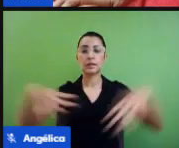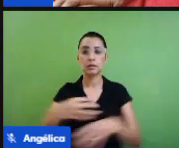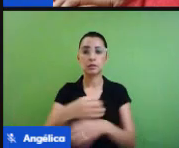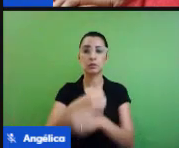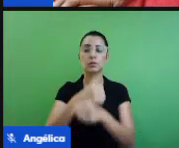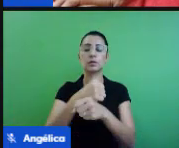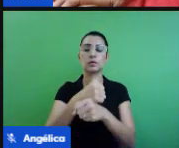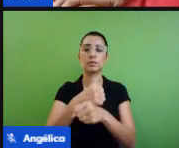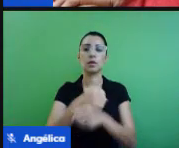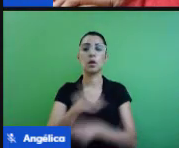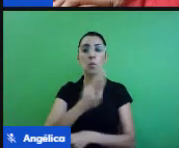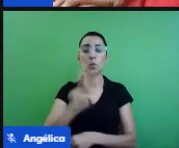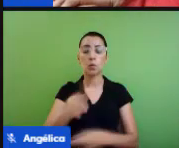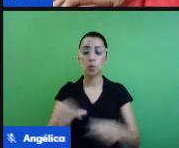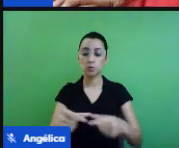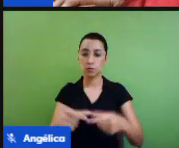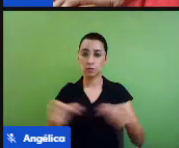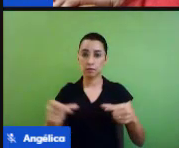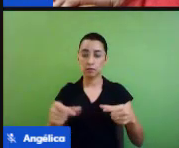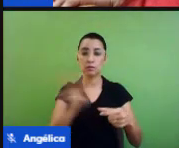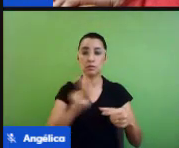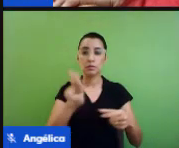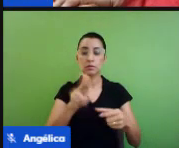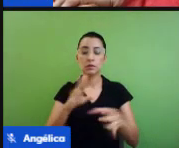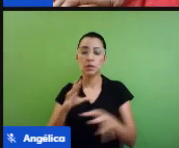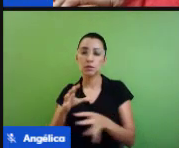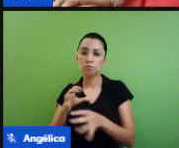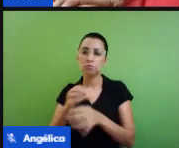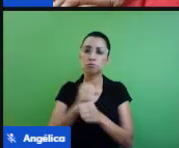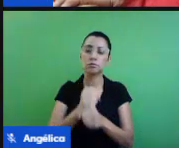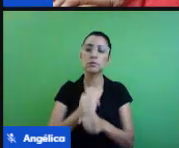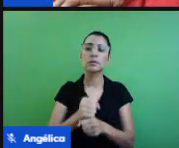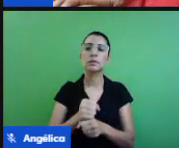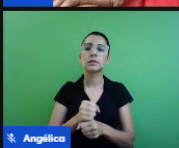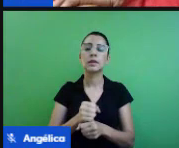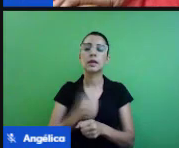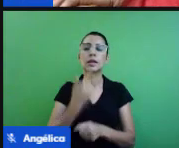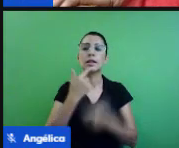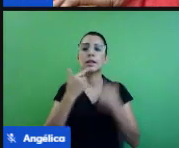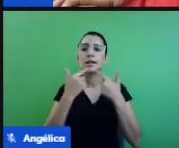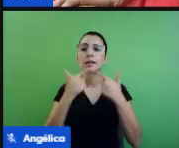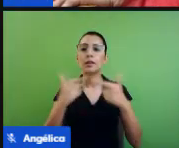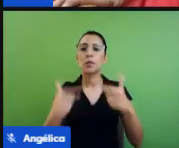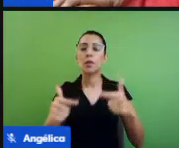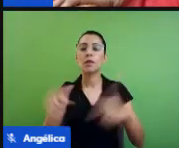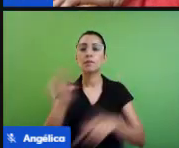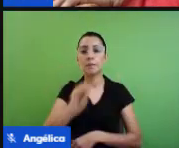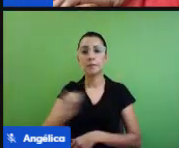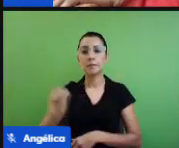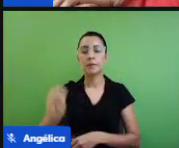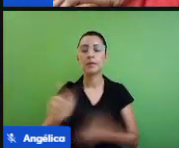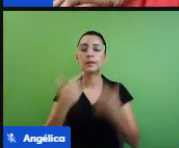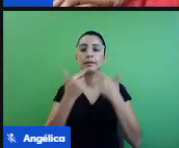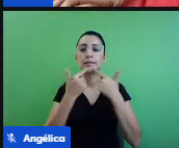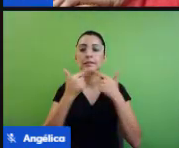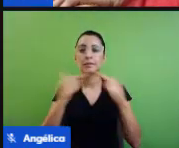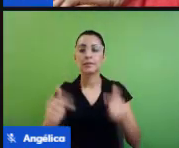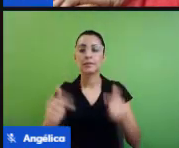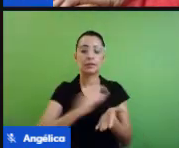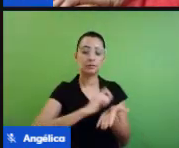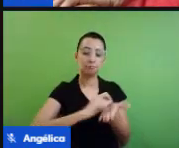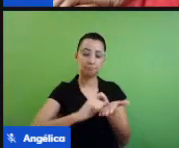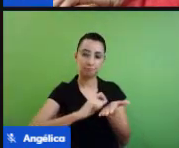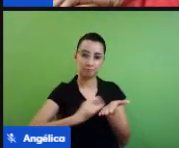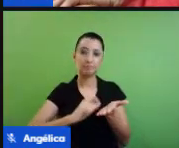dessas fichas auxilie na ponte entre a linguagem falada e a linguagem escrita. O princípio que rege